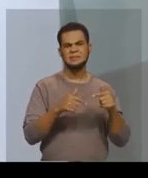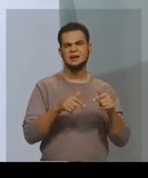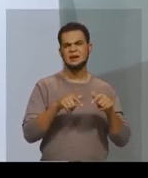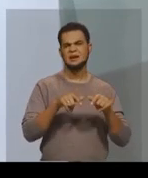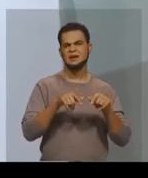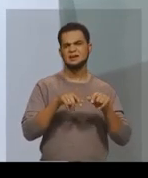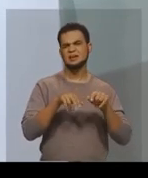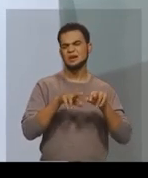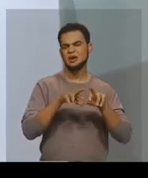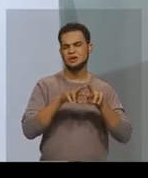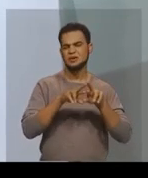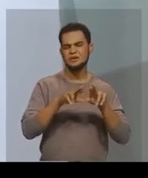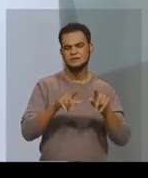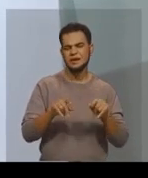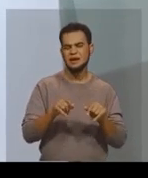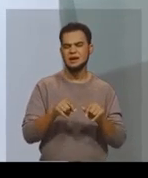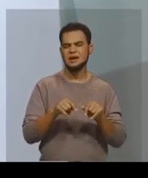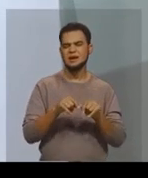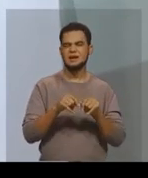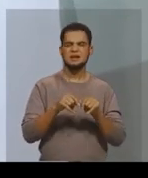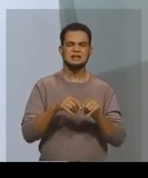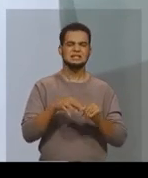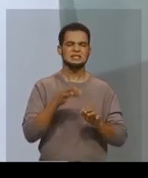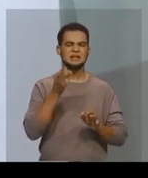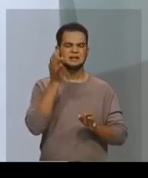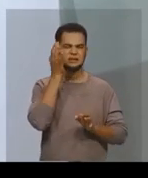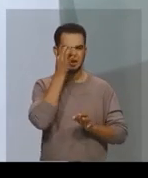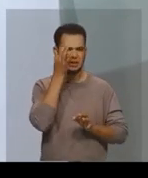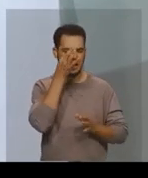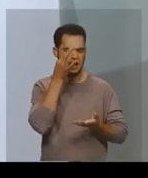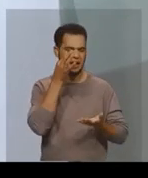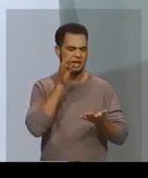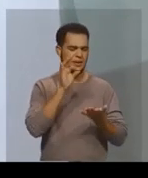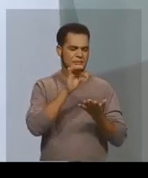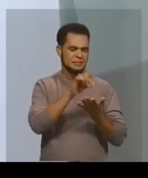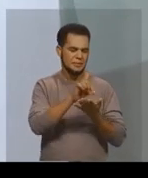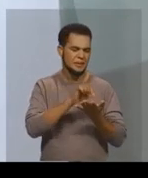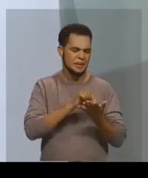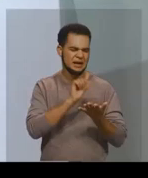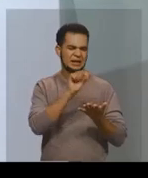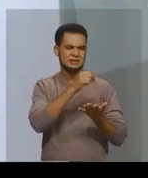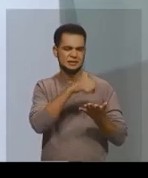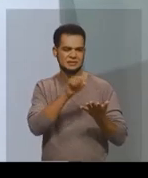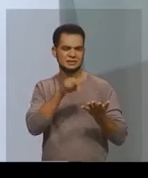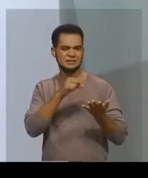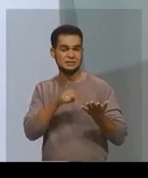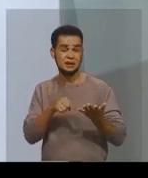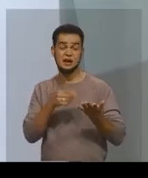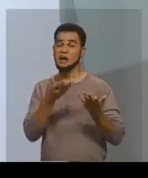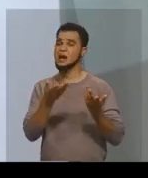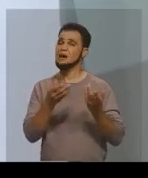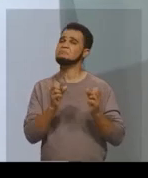de loteria, outro exemplo,